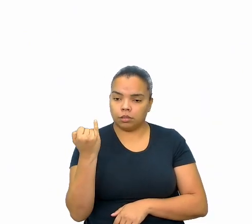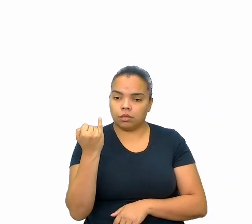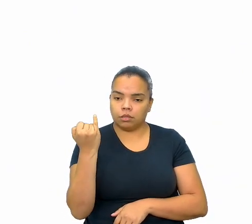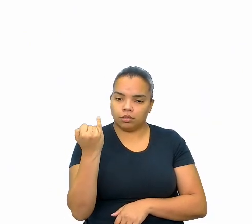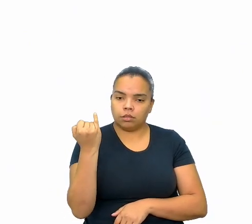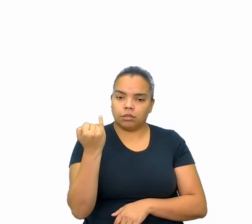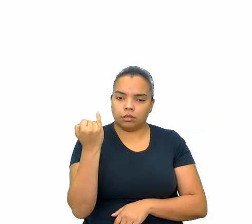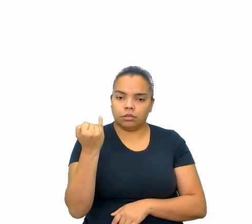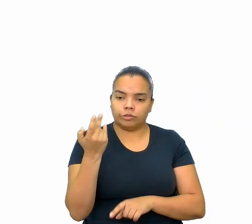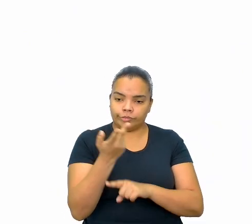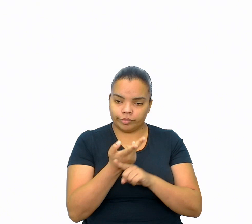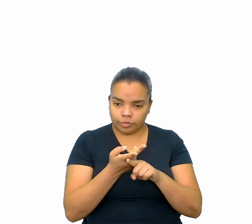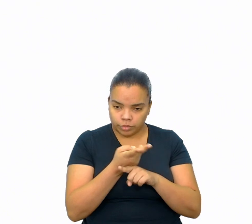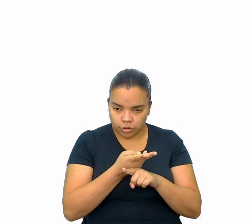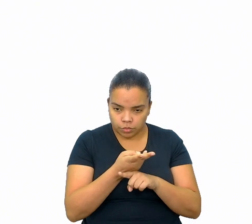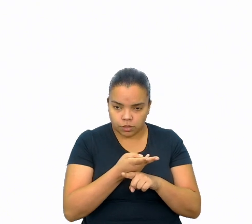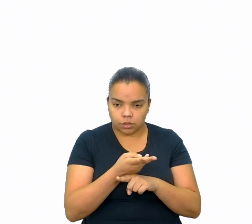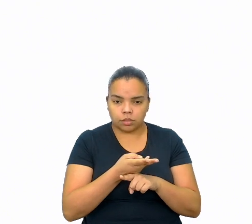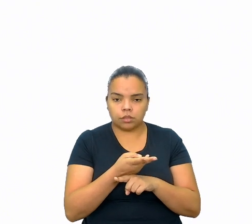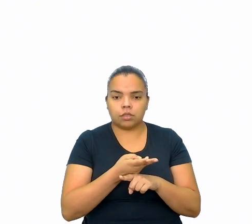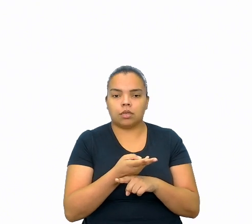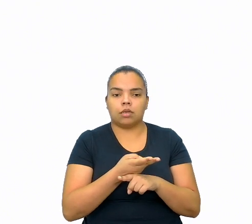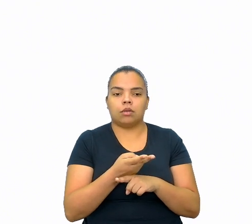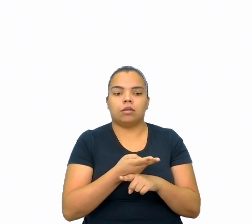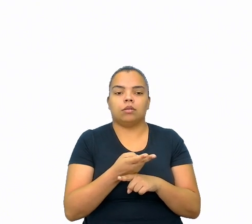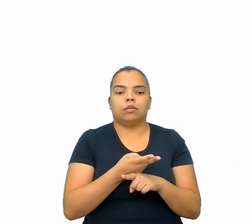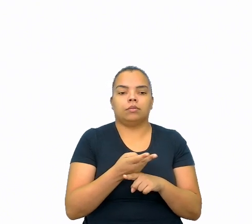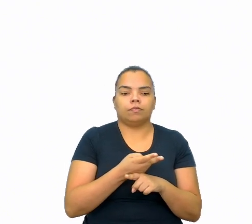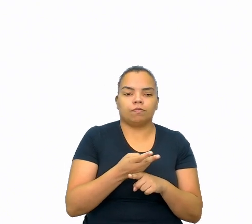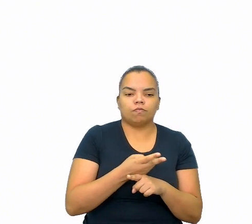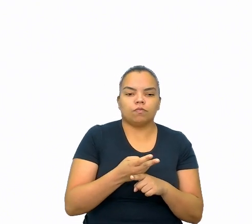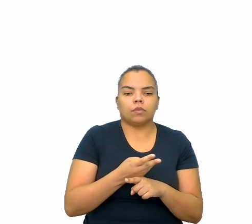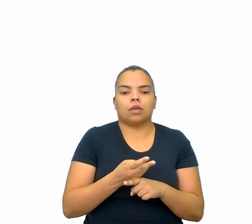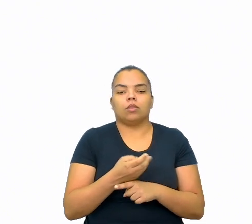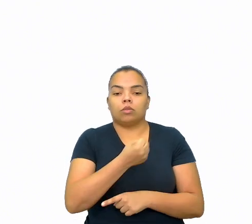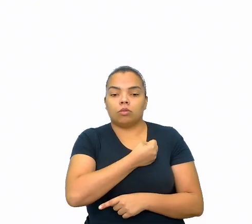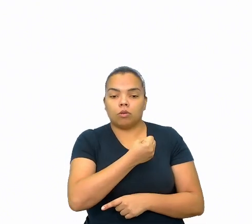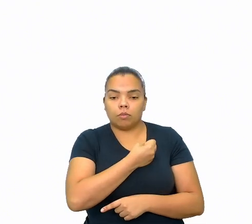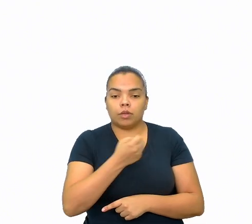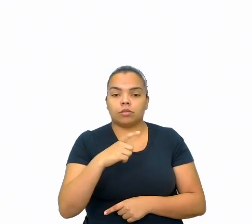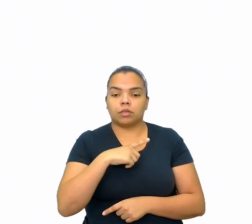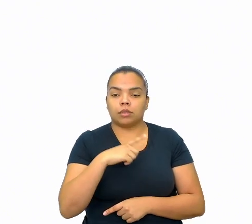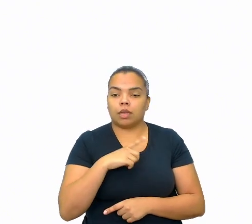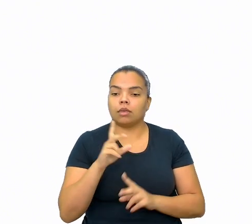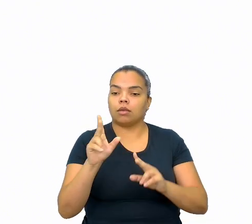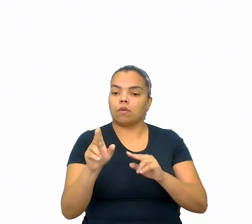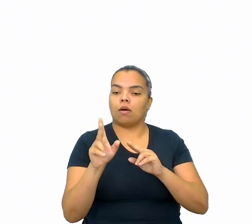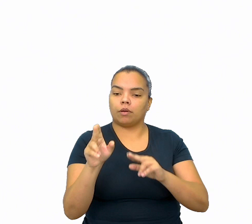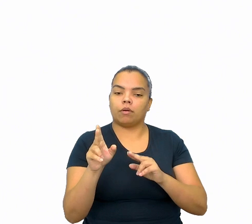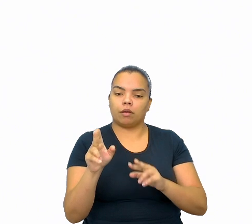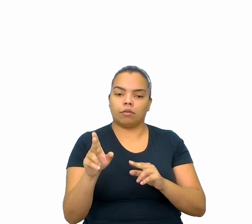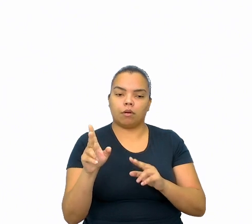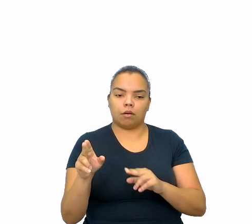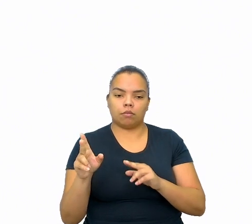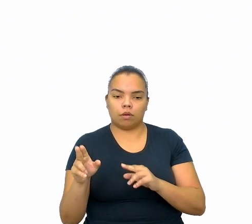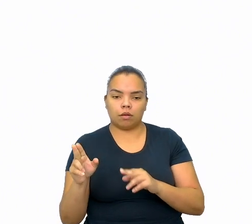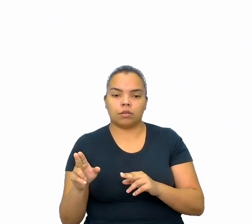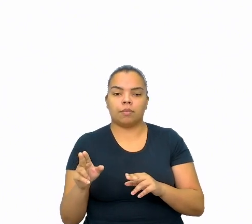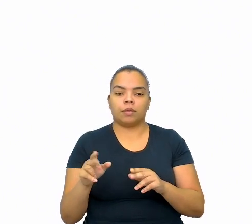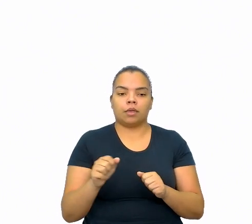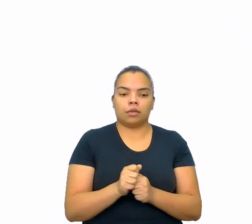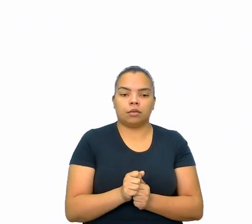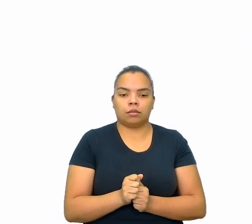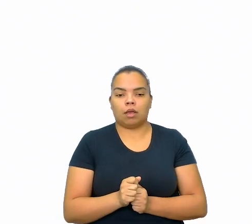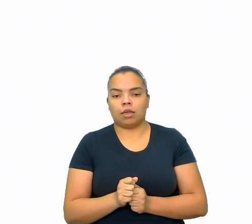da sondagem, os números compostos por algarismos iguais, aqueles que nos permitem generalização, aí a